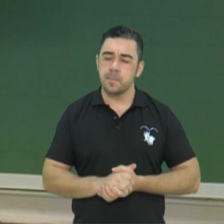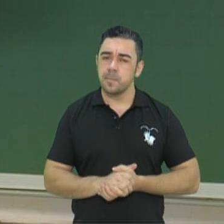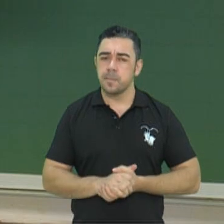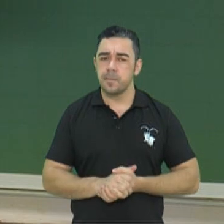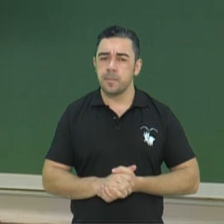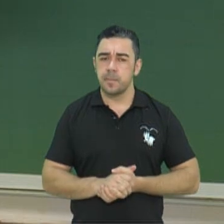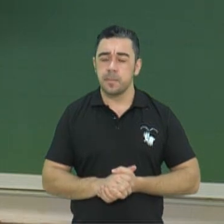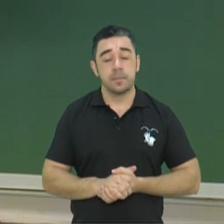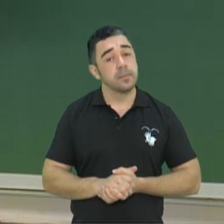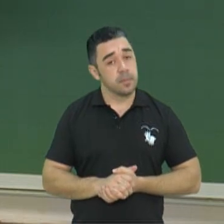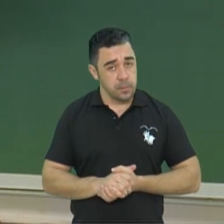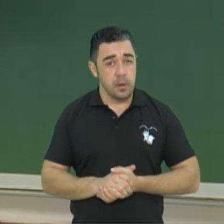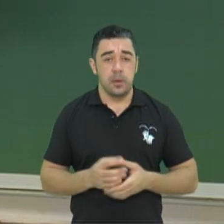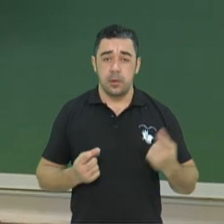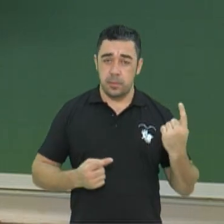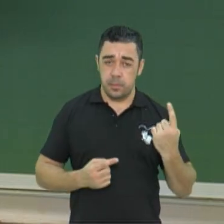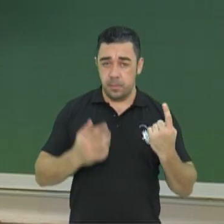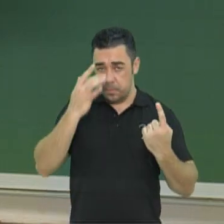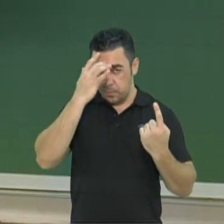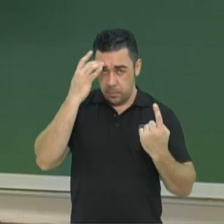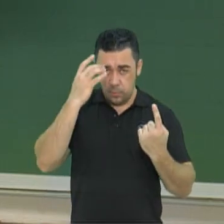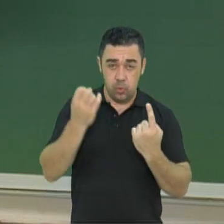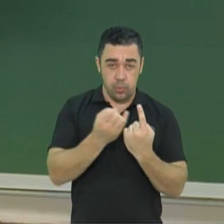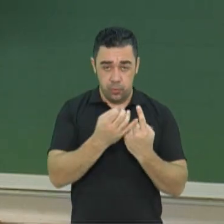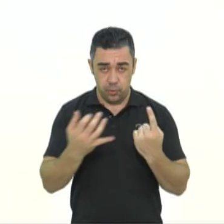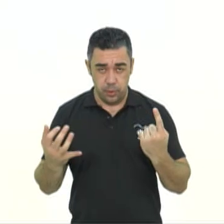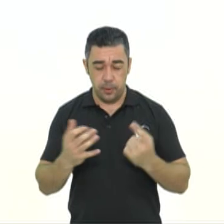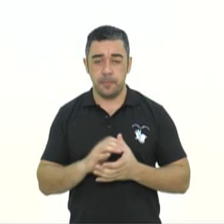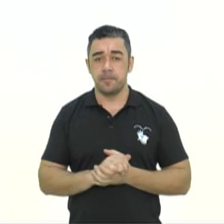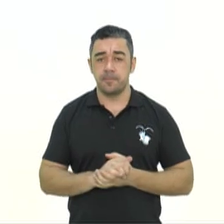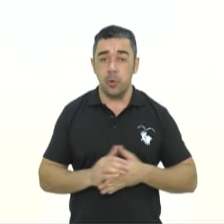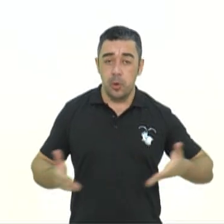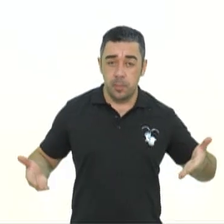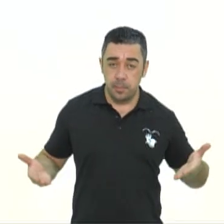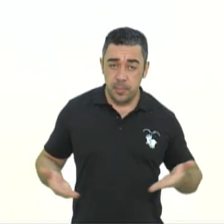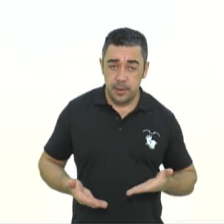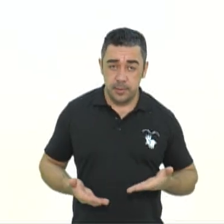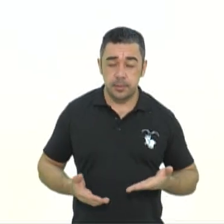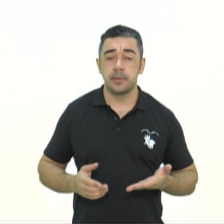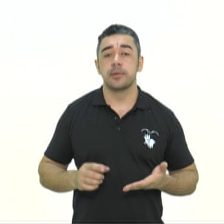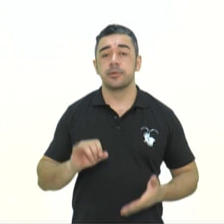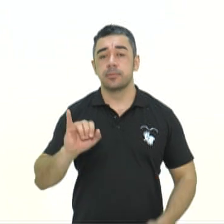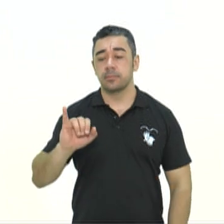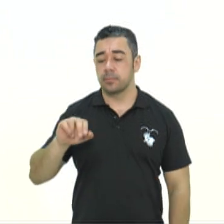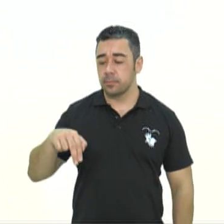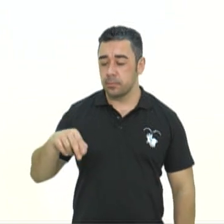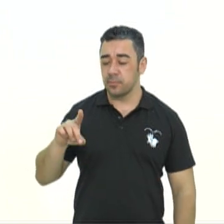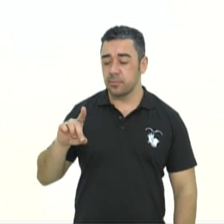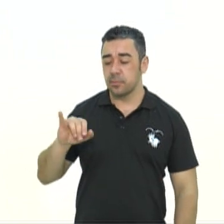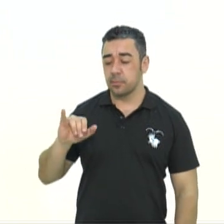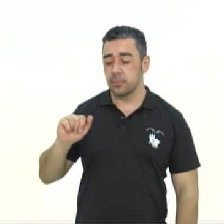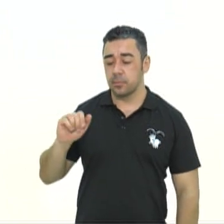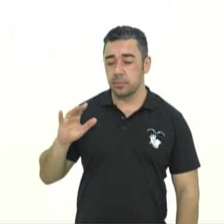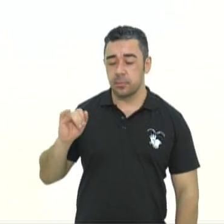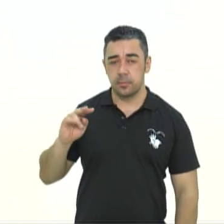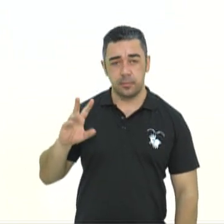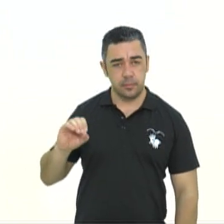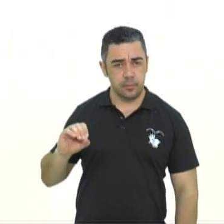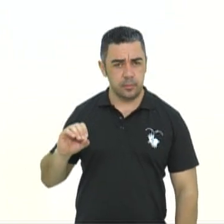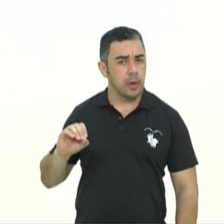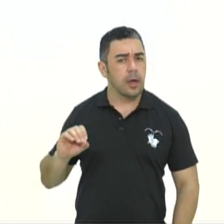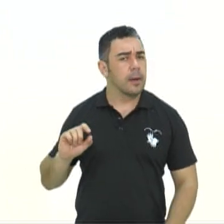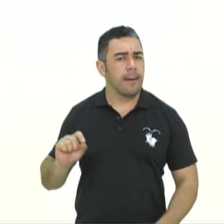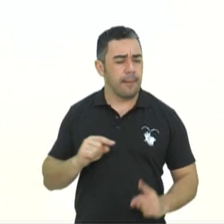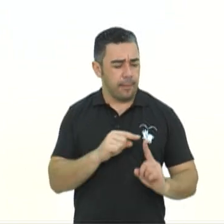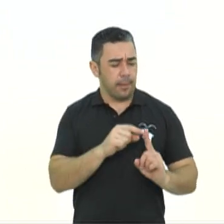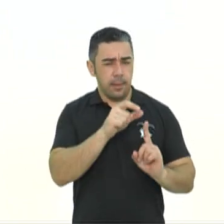Então, estava na primeira pessoa do plural, do presente e do indicativo. Qual é essa pessoa? Nós. Então,